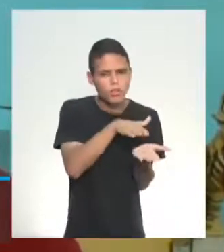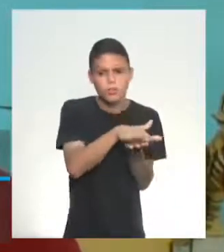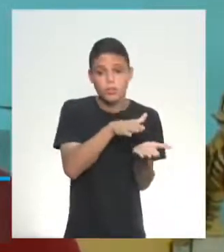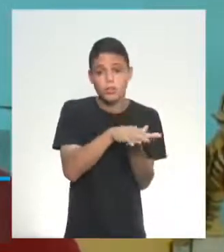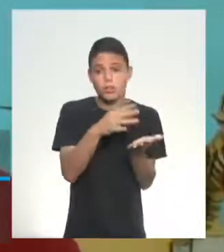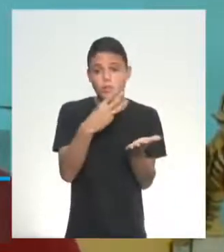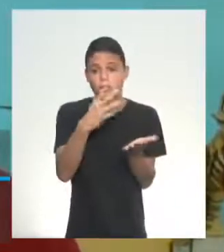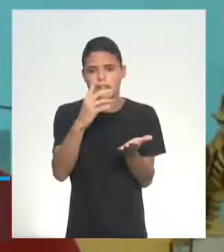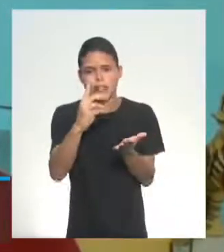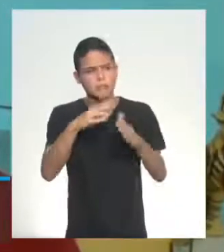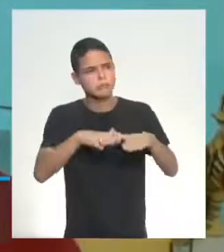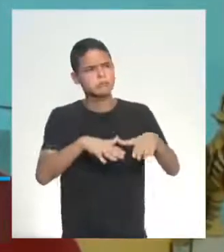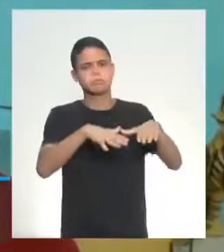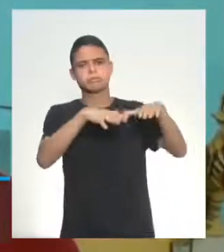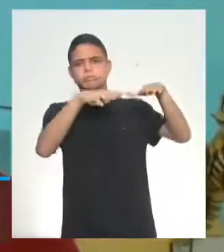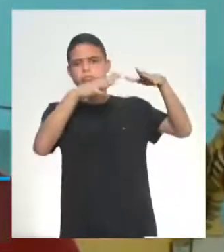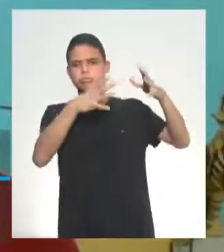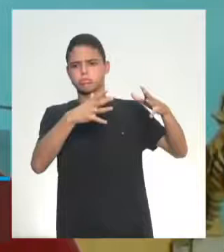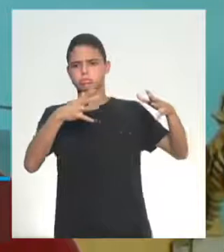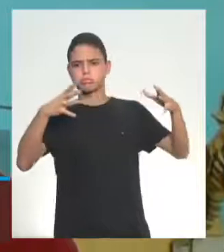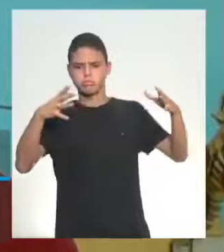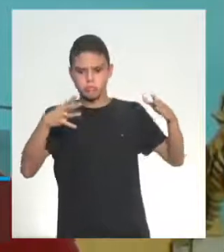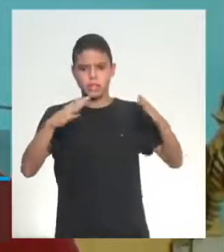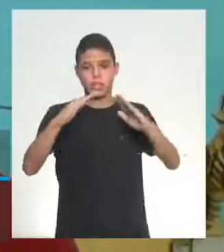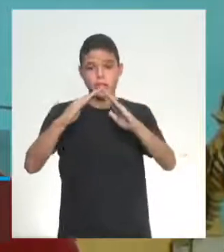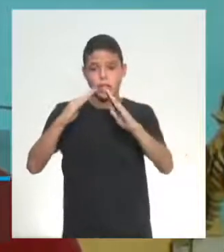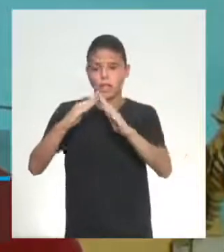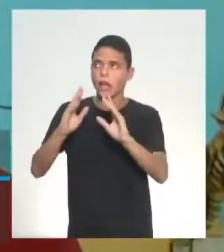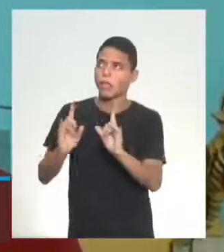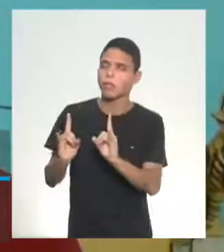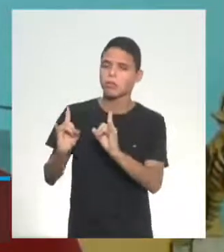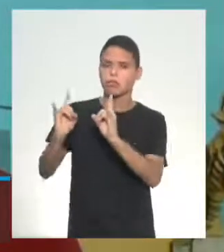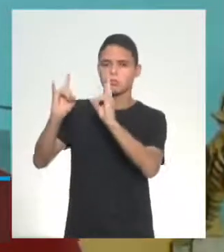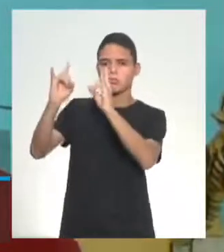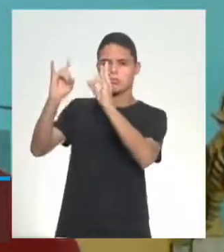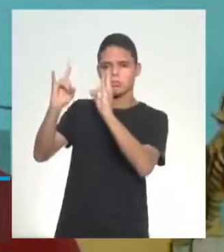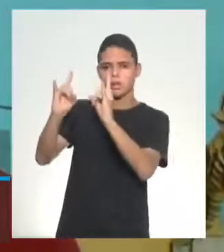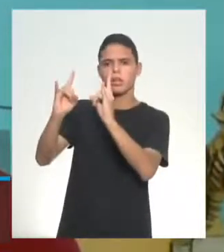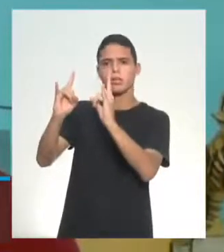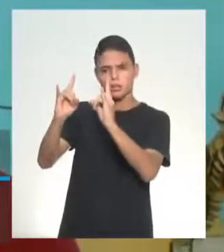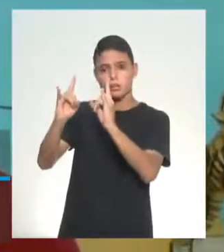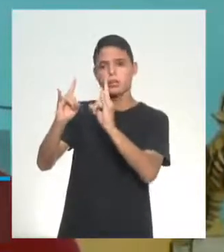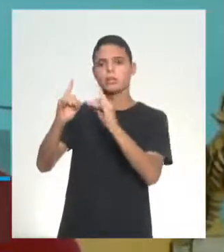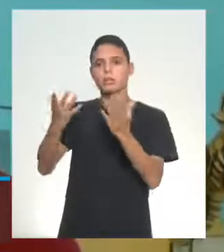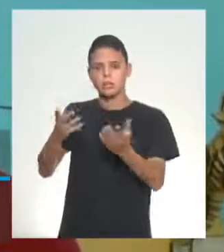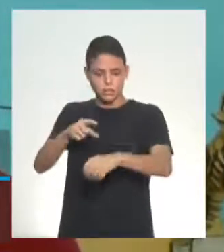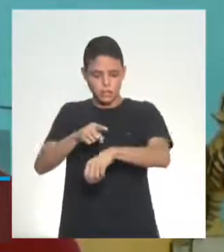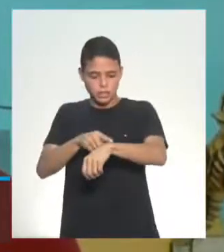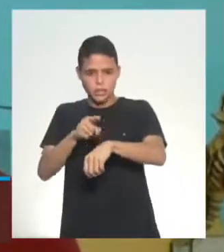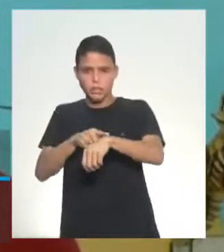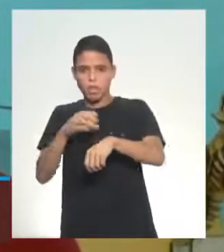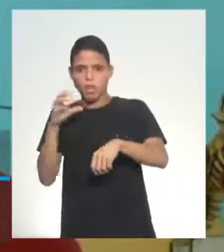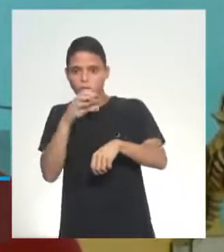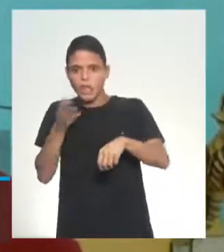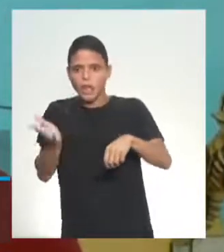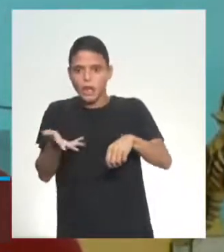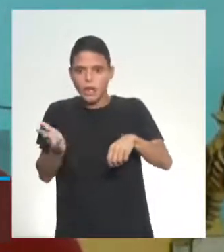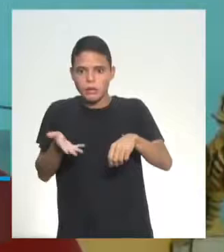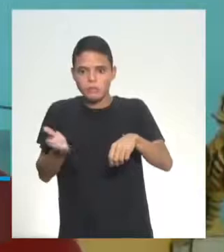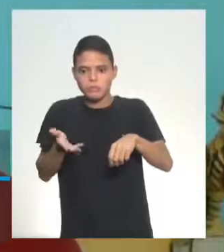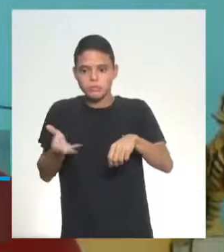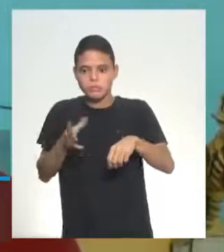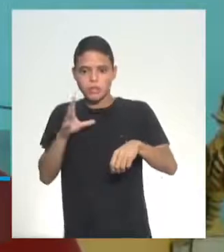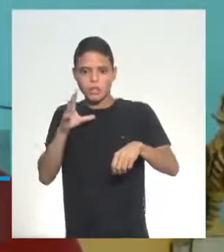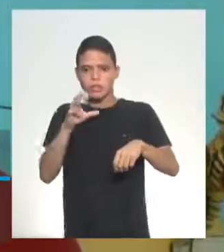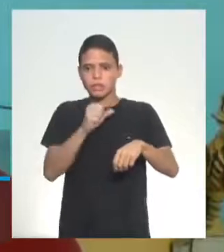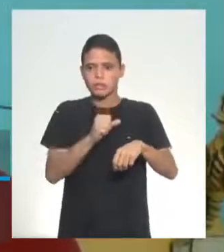gigantesco imprimindo uma casa, imprimindo um prédio, e às vezes em tempo recorde. Eu vi outro dia uma casa